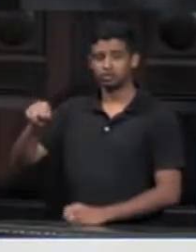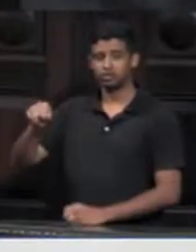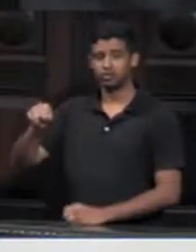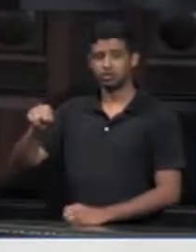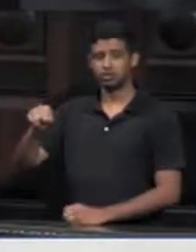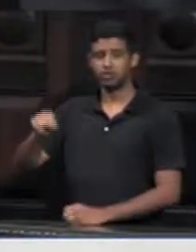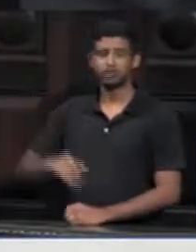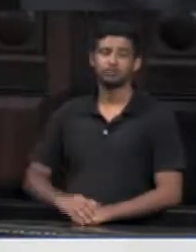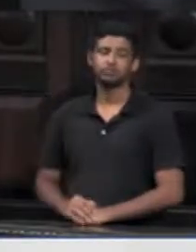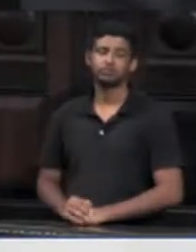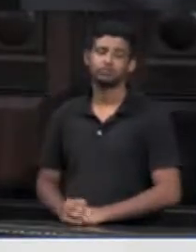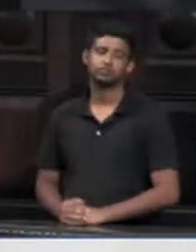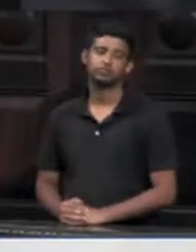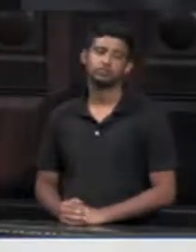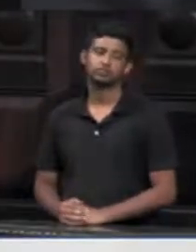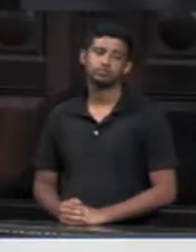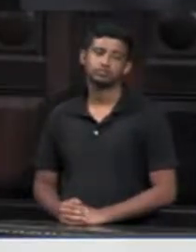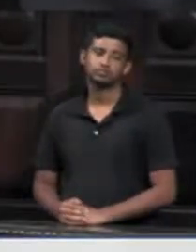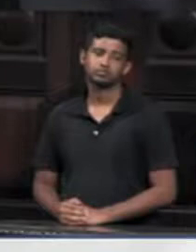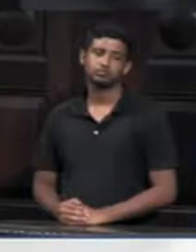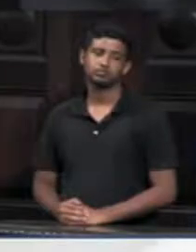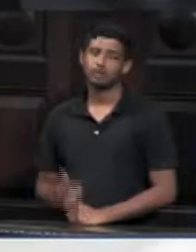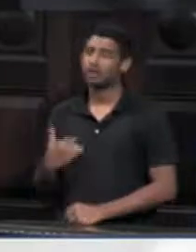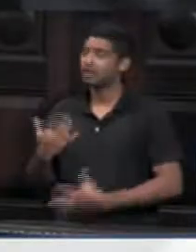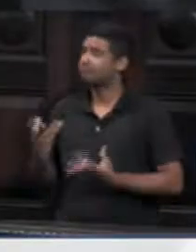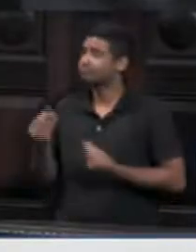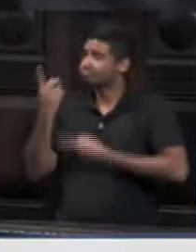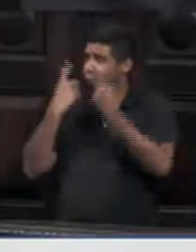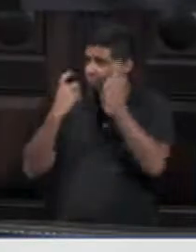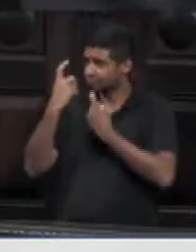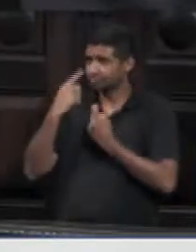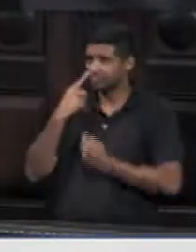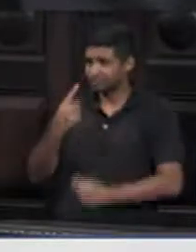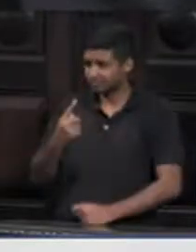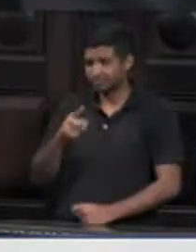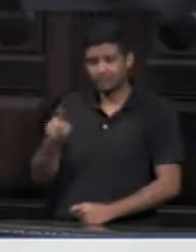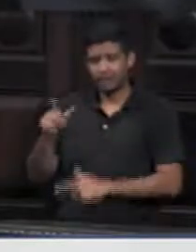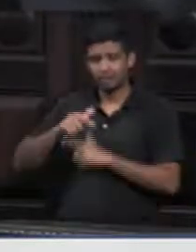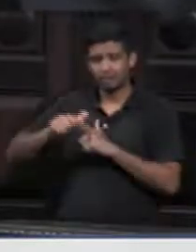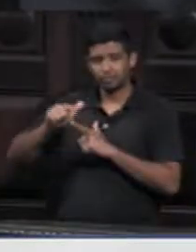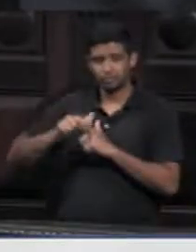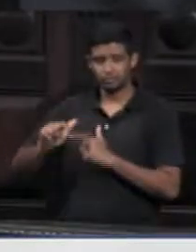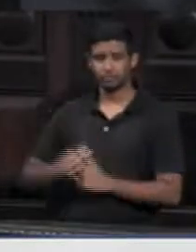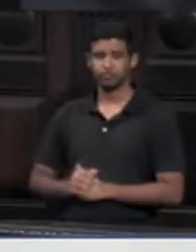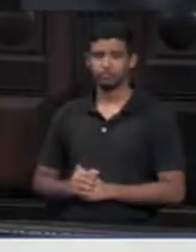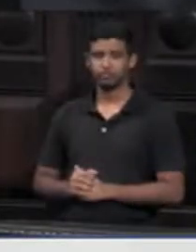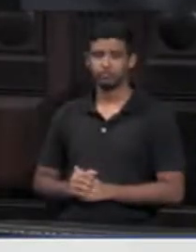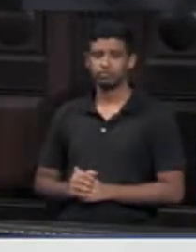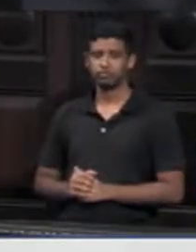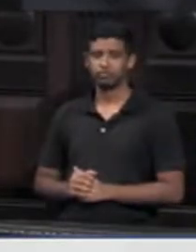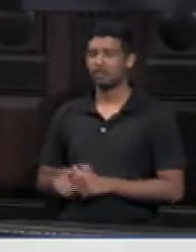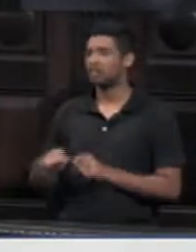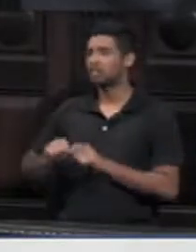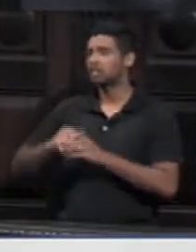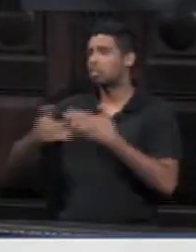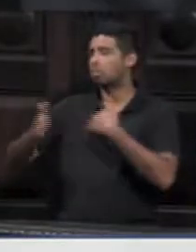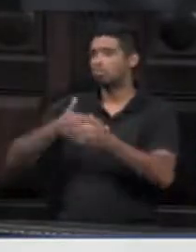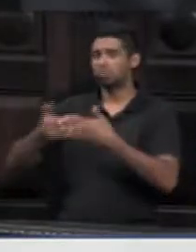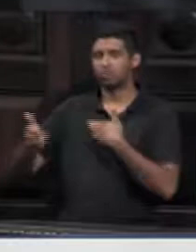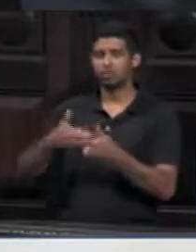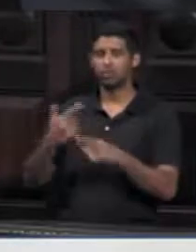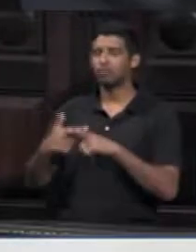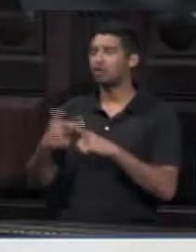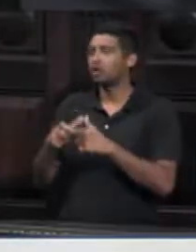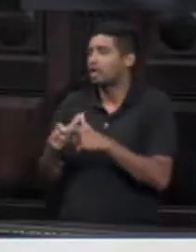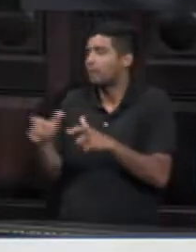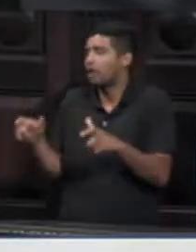Guapiaçu. Né? E eu fico muito preocupado com essa situação do Guapiaçu de fazer qualquer coisa, porque a maioria dos municípios